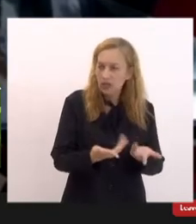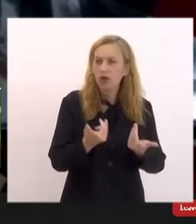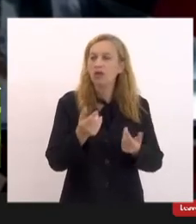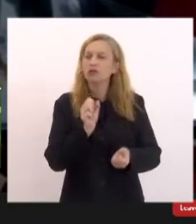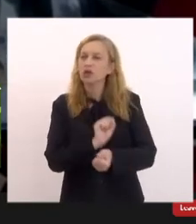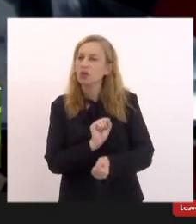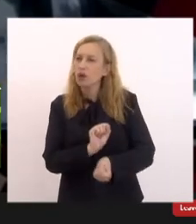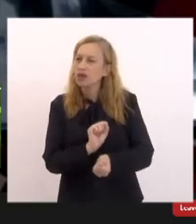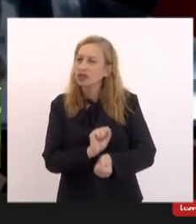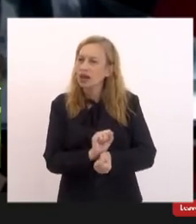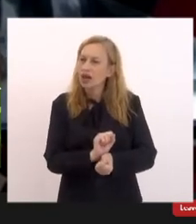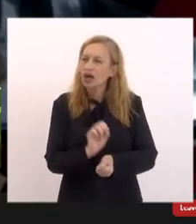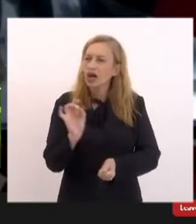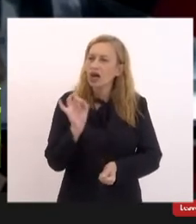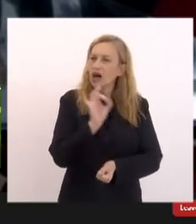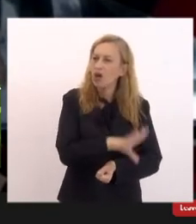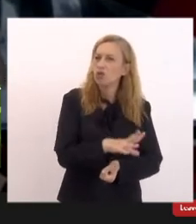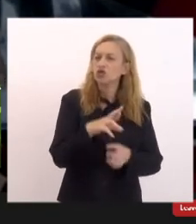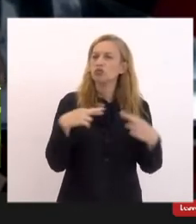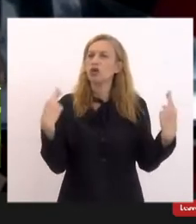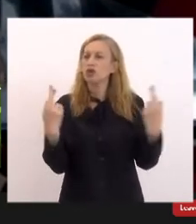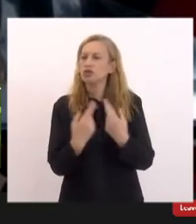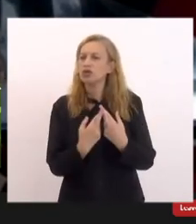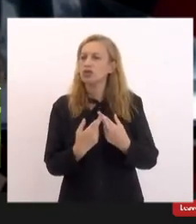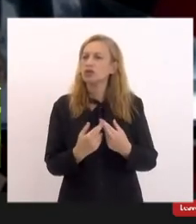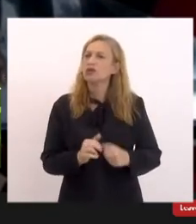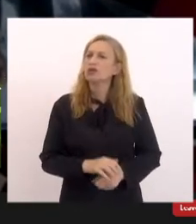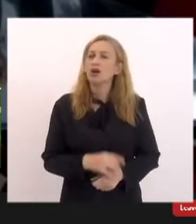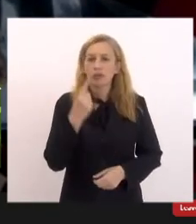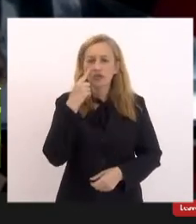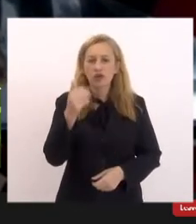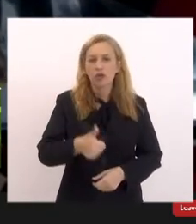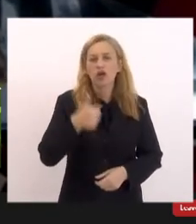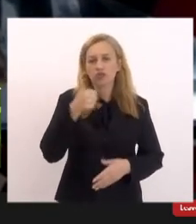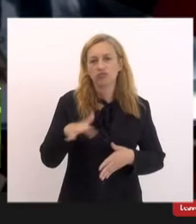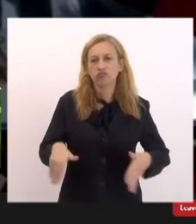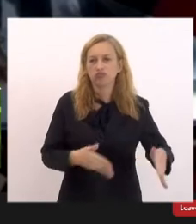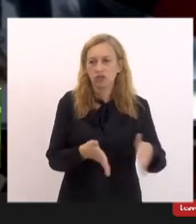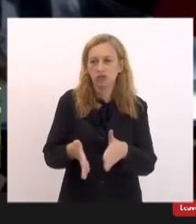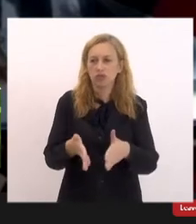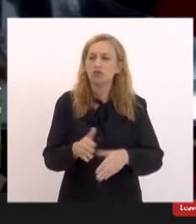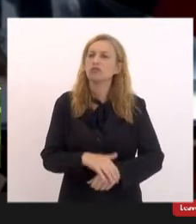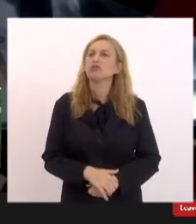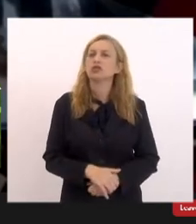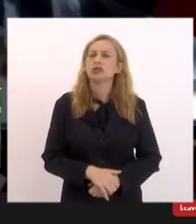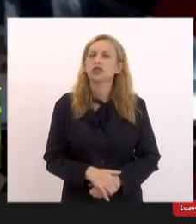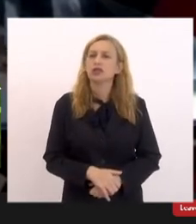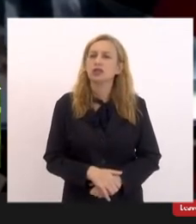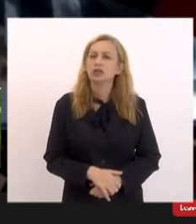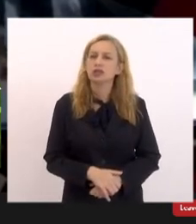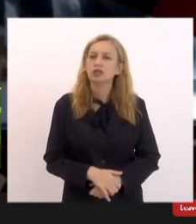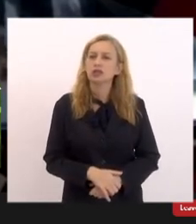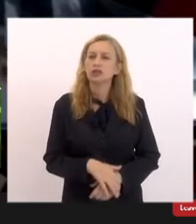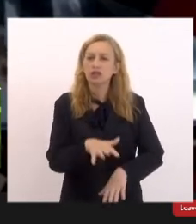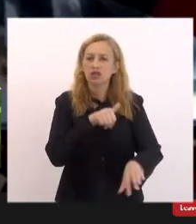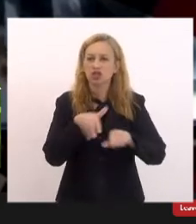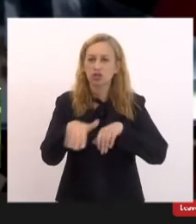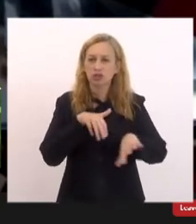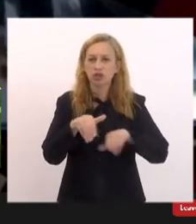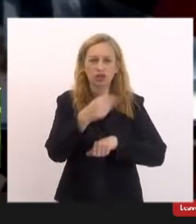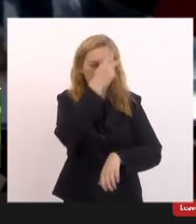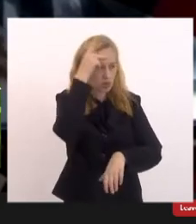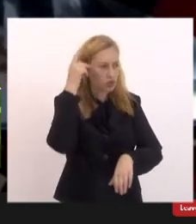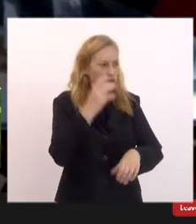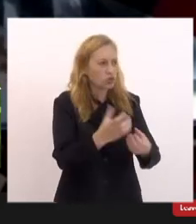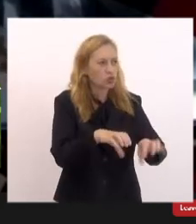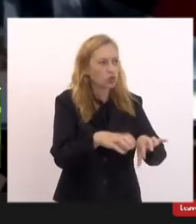aguardar, vamos ter uma reunião com o nosso corpo jurídico para a gente ver um melhor caminho de estar convocando essas pessoas do concurso de